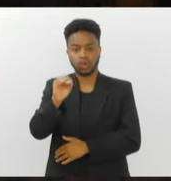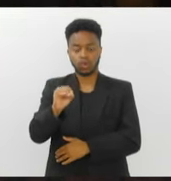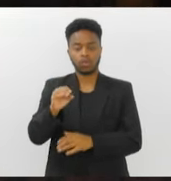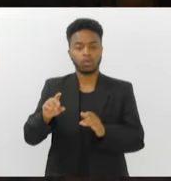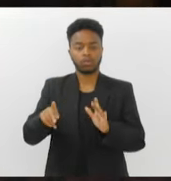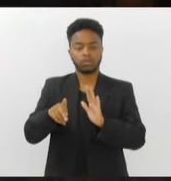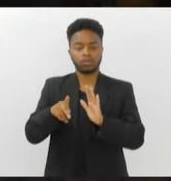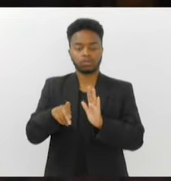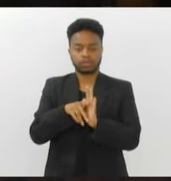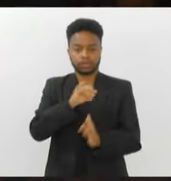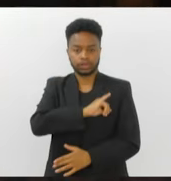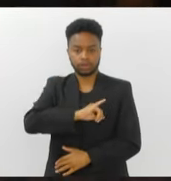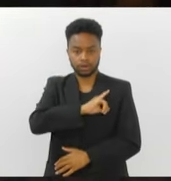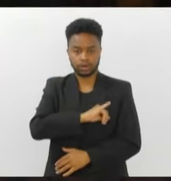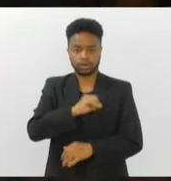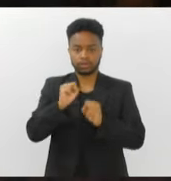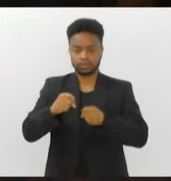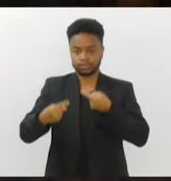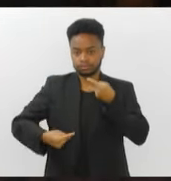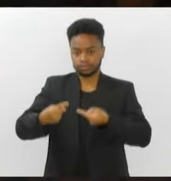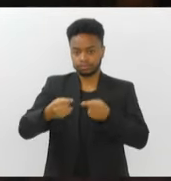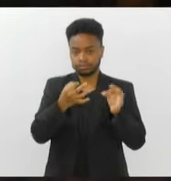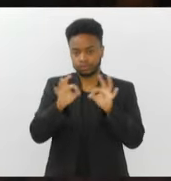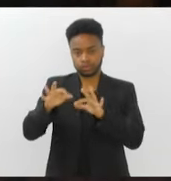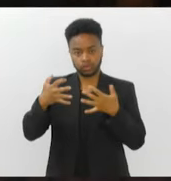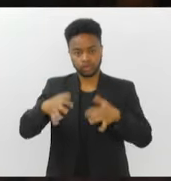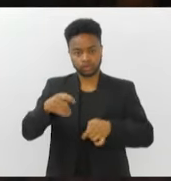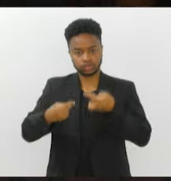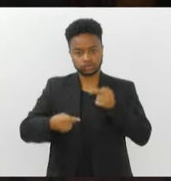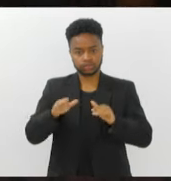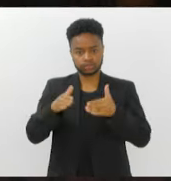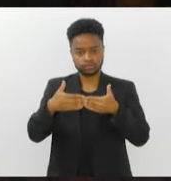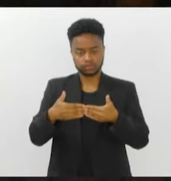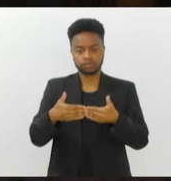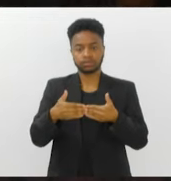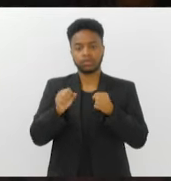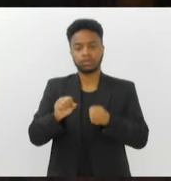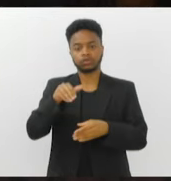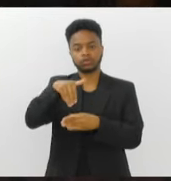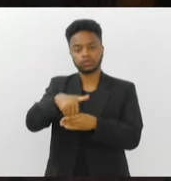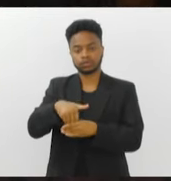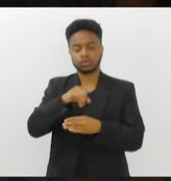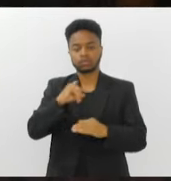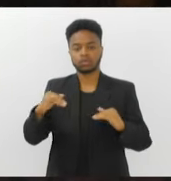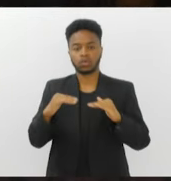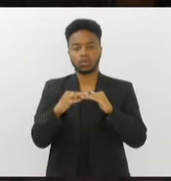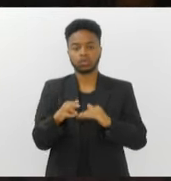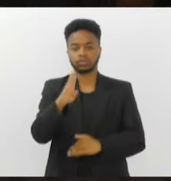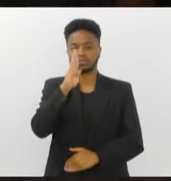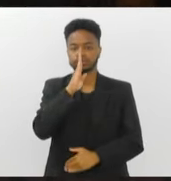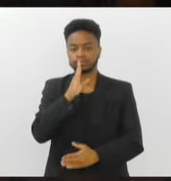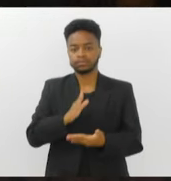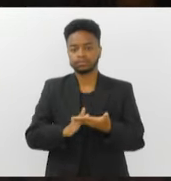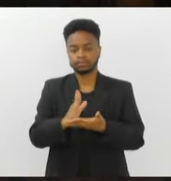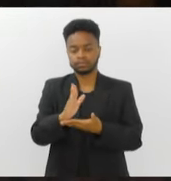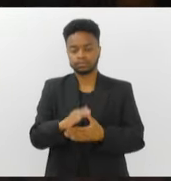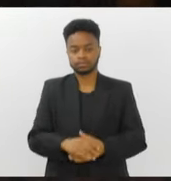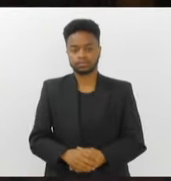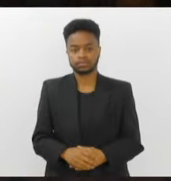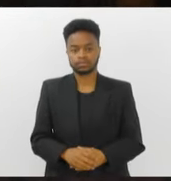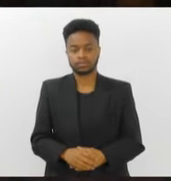Itaboraí. Em discussão, não havendo quem queira discutir, encerrada a discussão, em votação, senhores que aprovam, permaneçam como